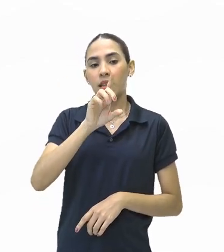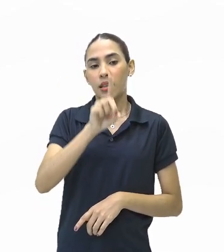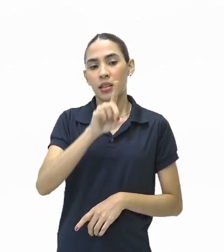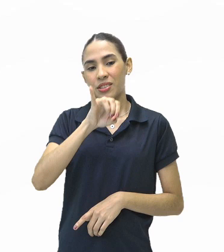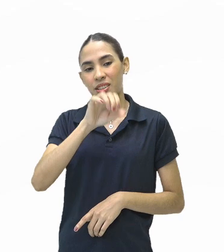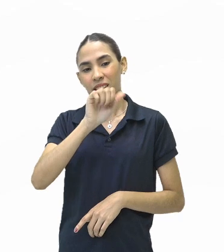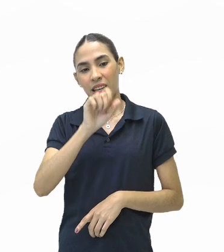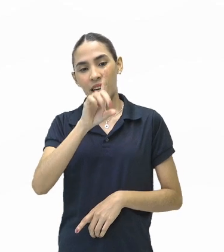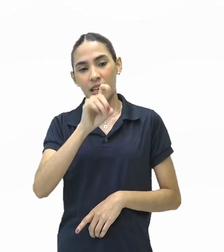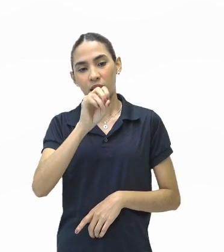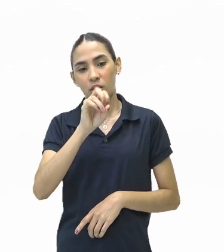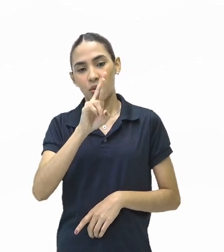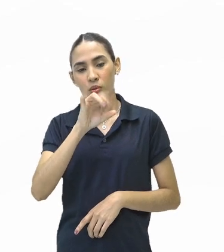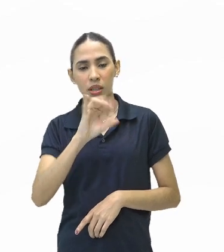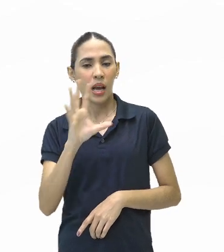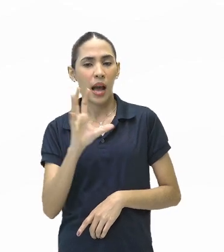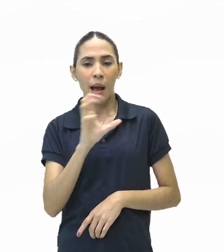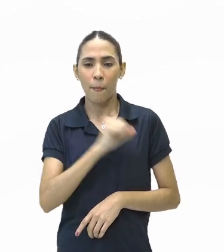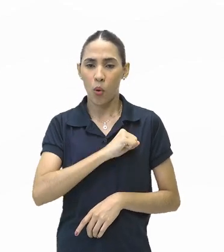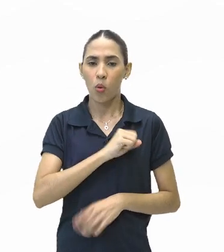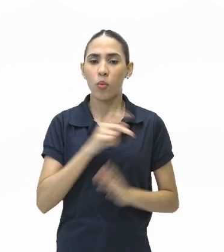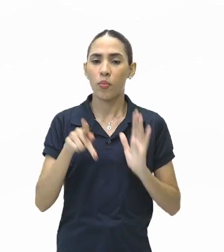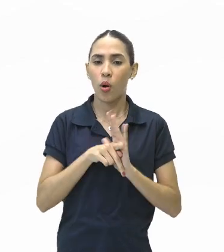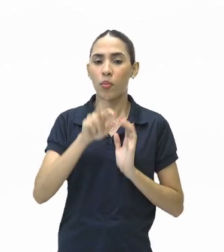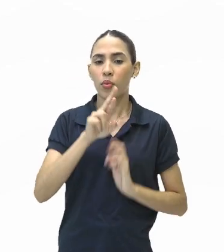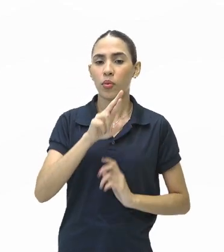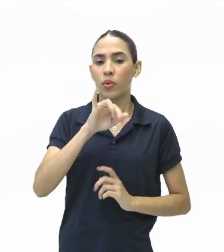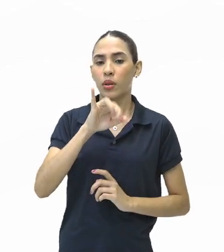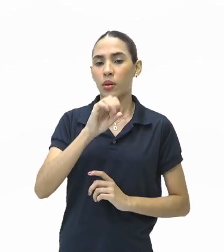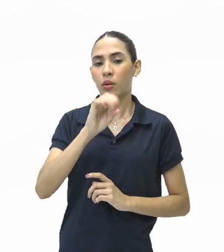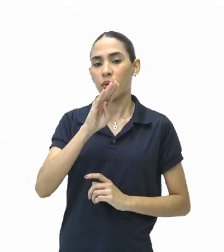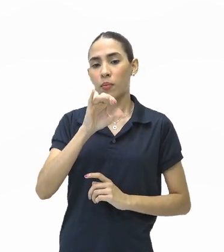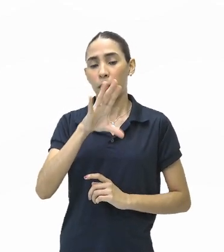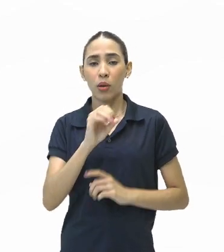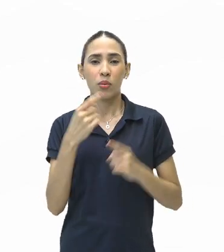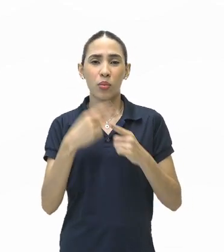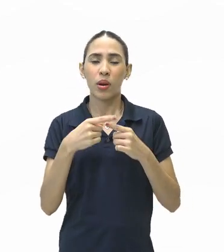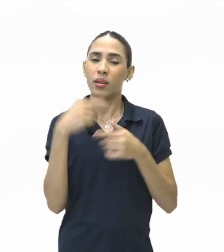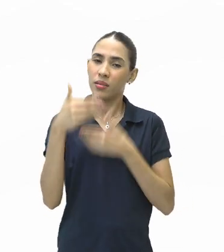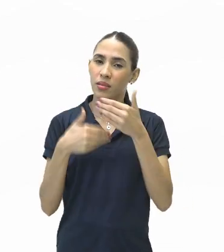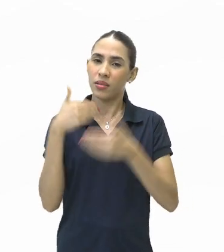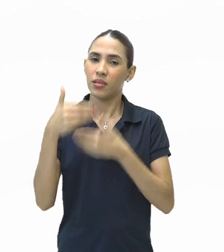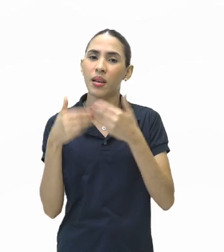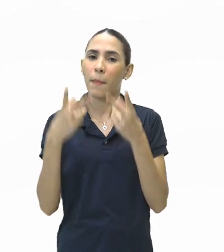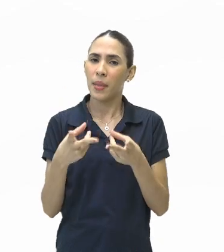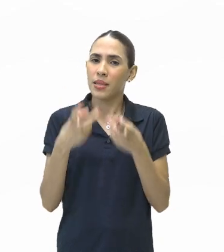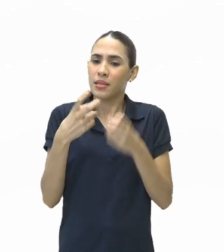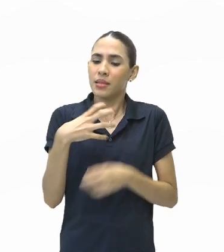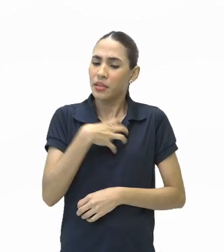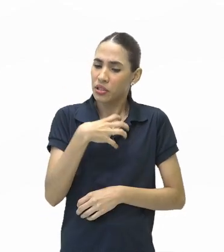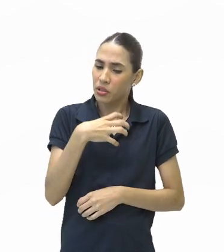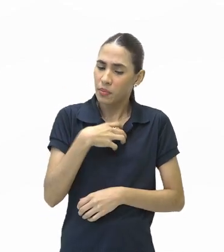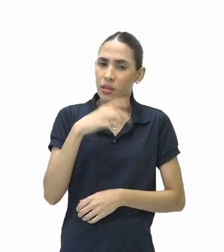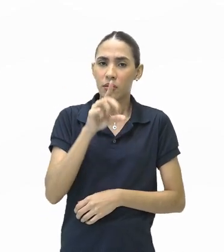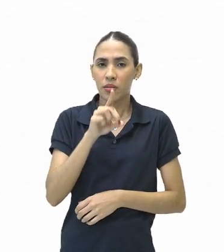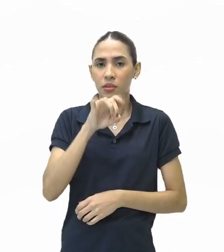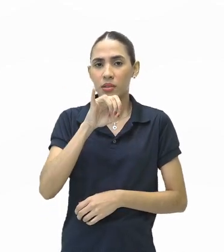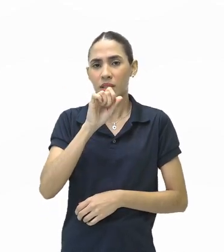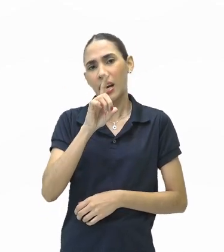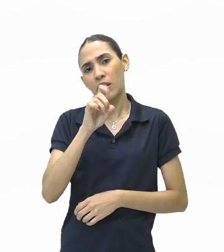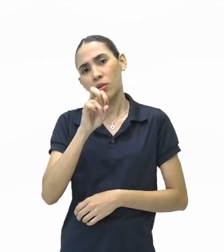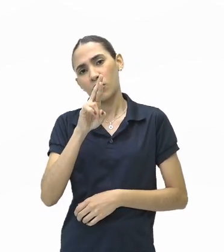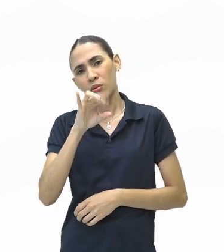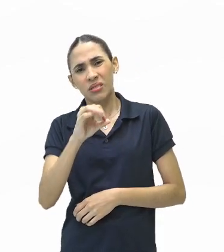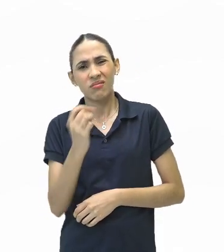Riobaldo, representa o amor platônico impossível. Porque lá no decorrer da história, ele começa a perceber que ele tinha um sentimento por Diamorim e ele achava